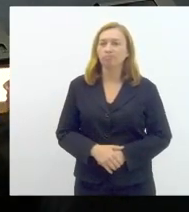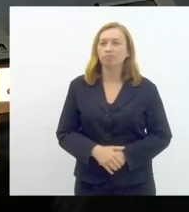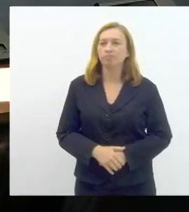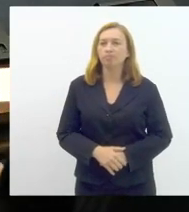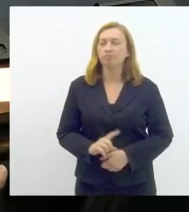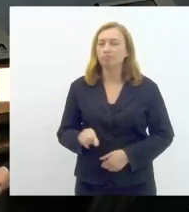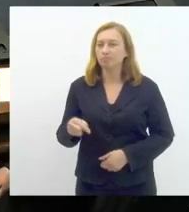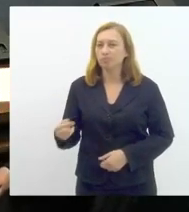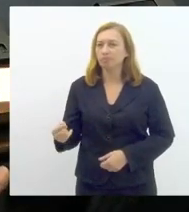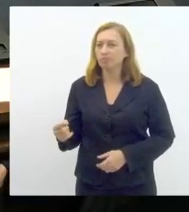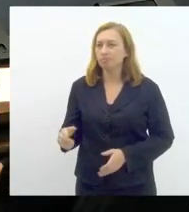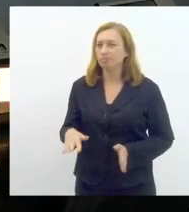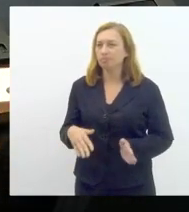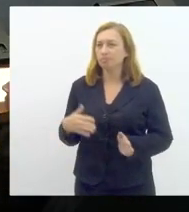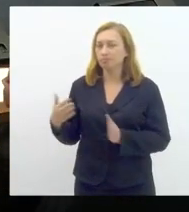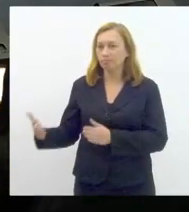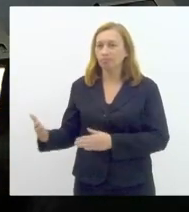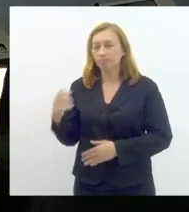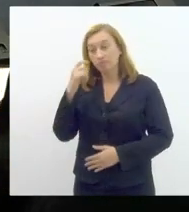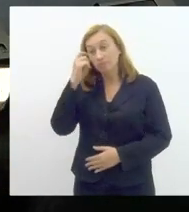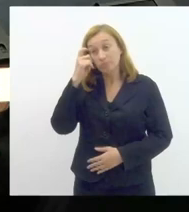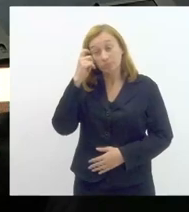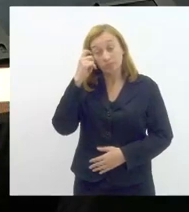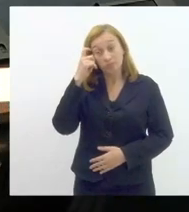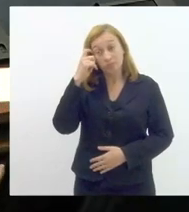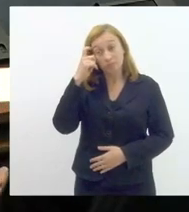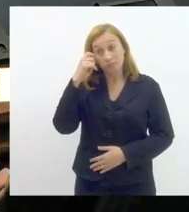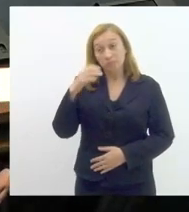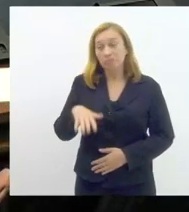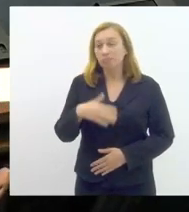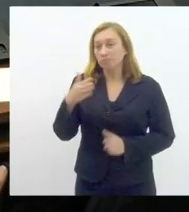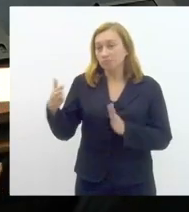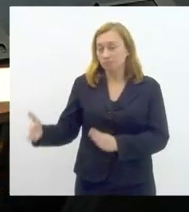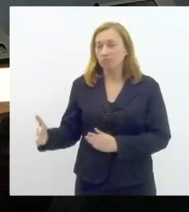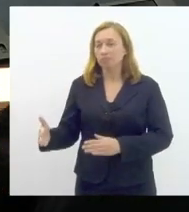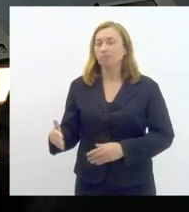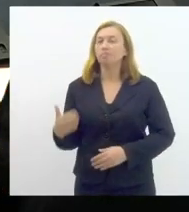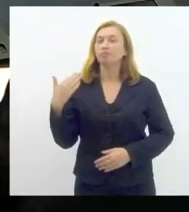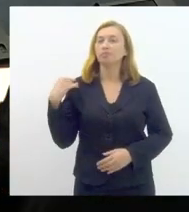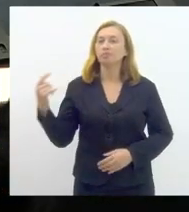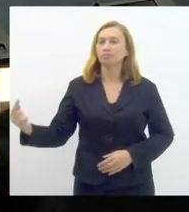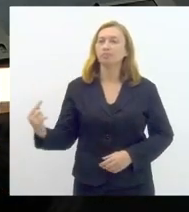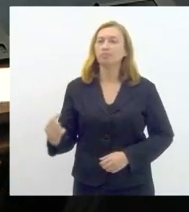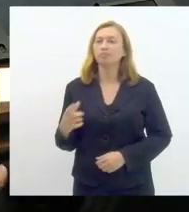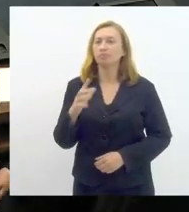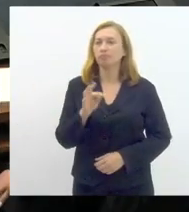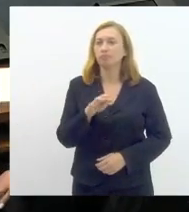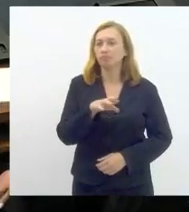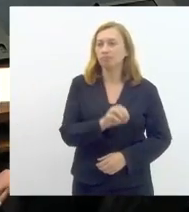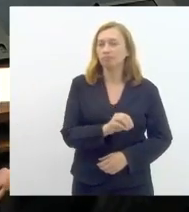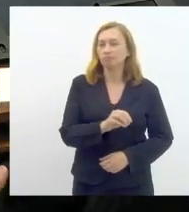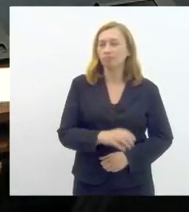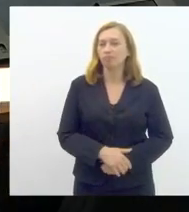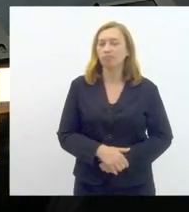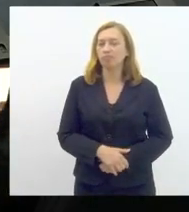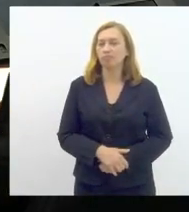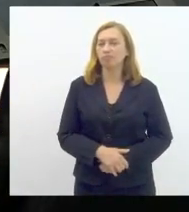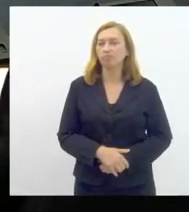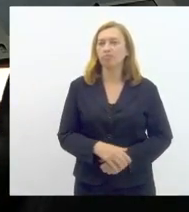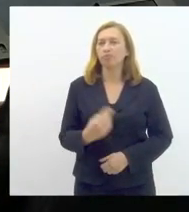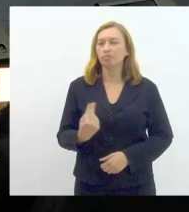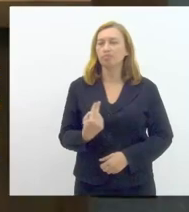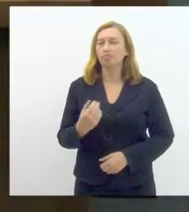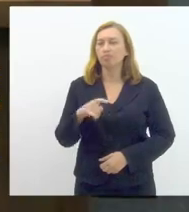Agora a próxima bancada aqui. Acabou todos desse lado, acabou. Vamos lá, Friburgo. Meu nome é Gabriela,